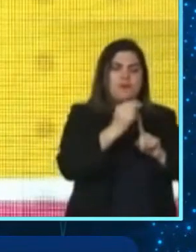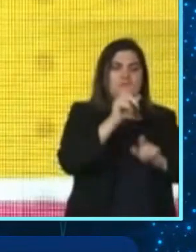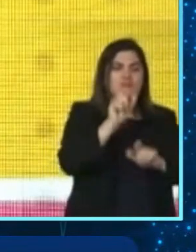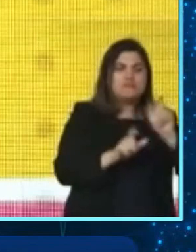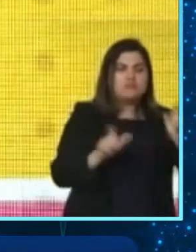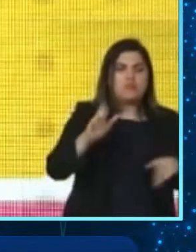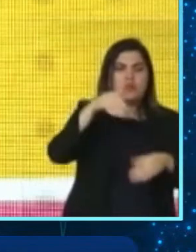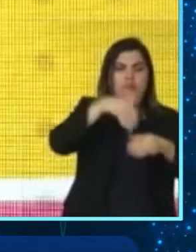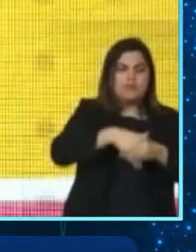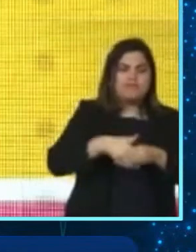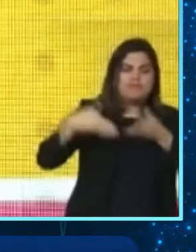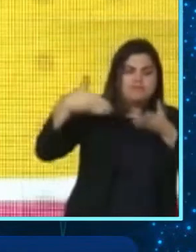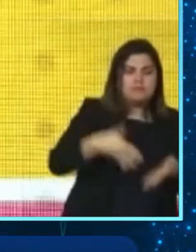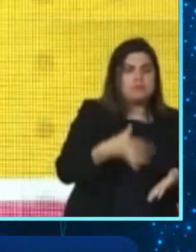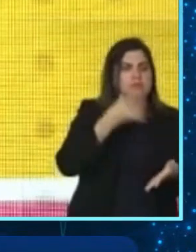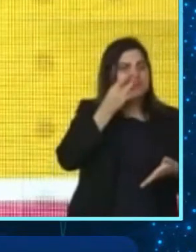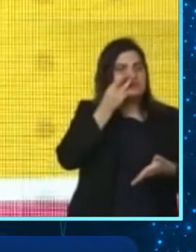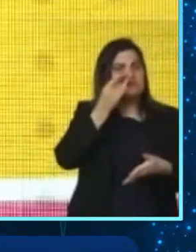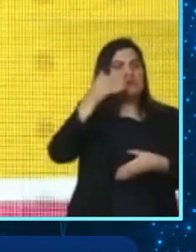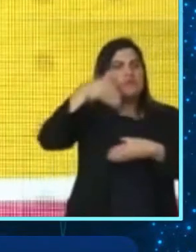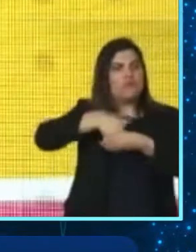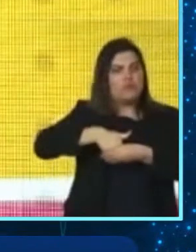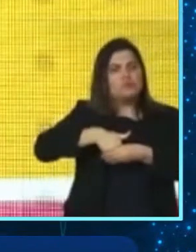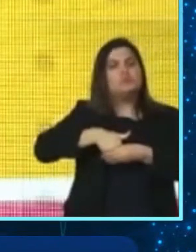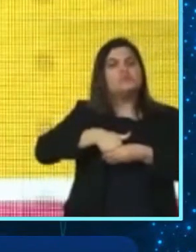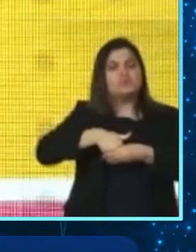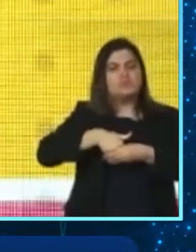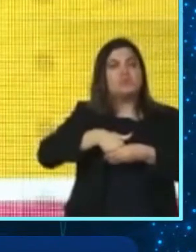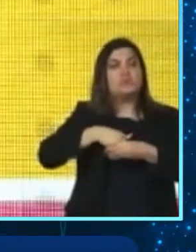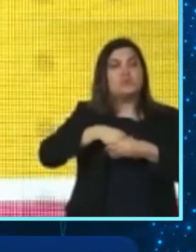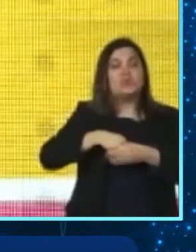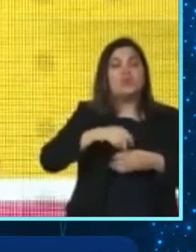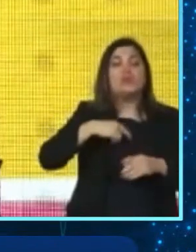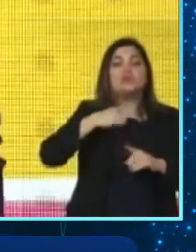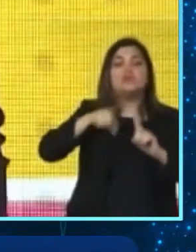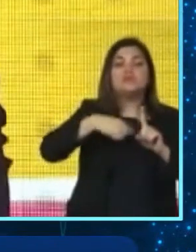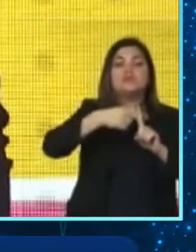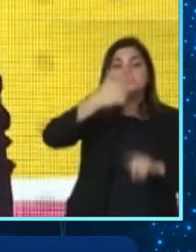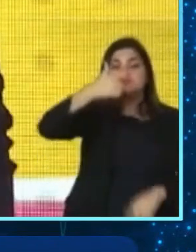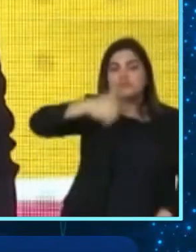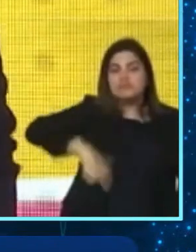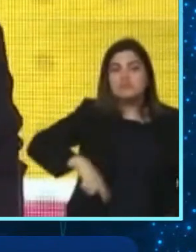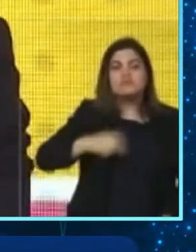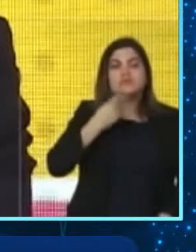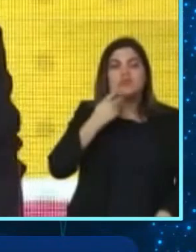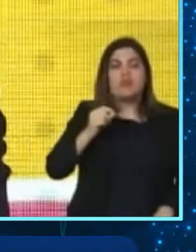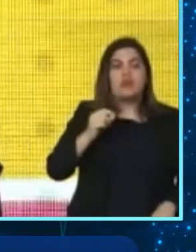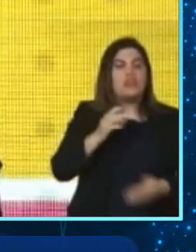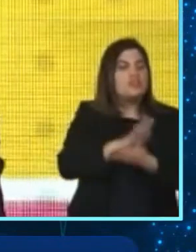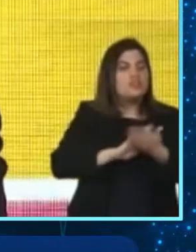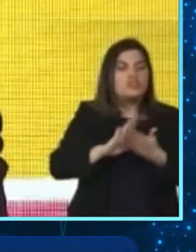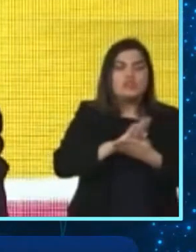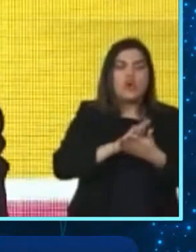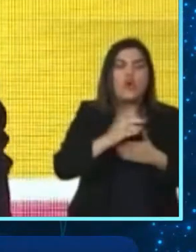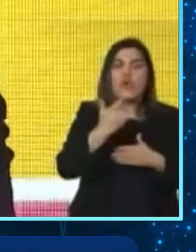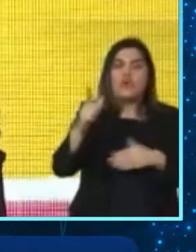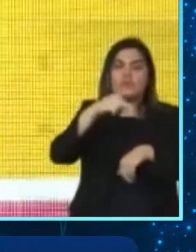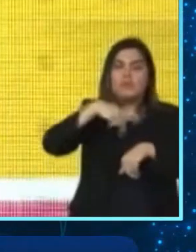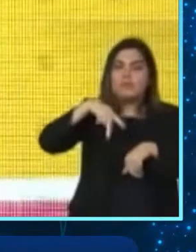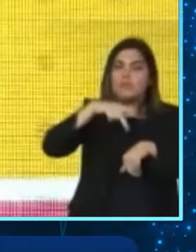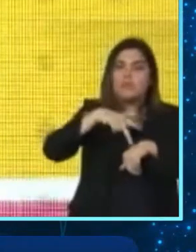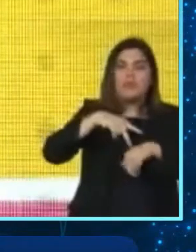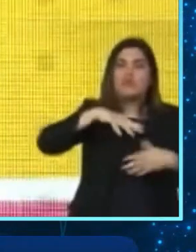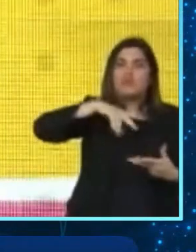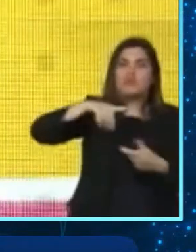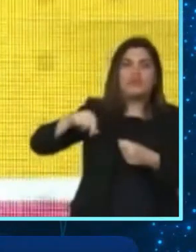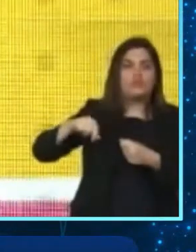constitucionalista, e mais de 150 parlamentares, deputados federais, que assinaram o pedido. Esse nós vamos